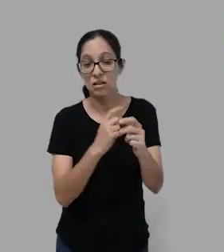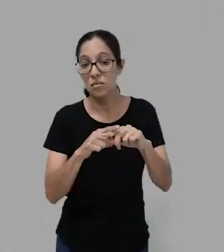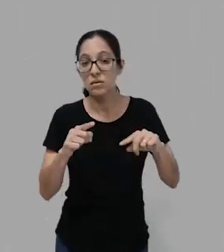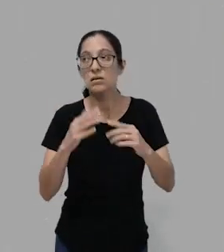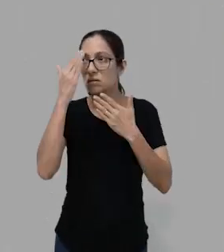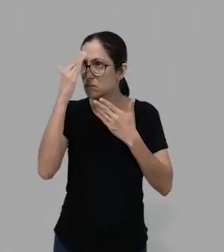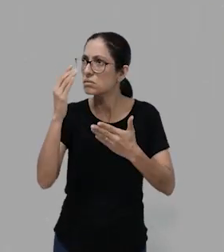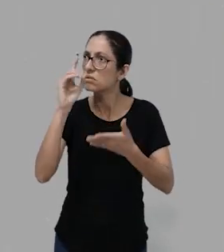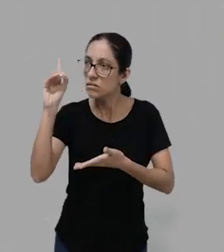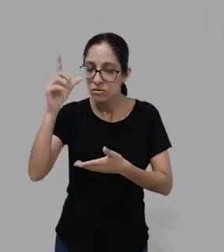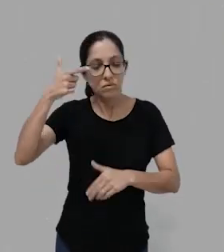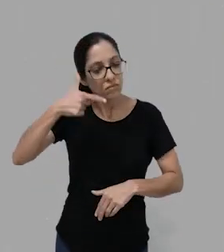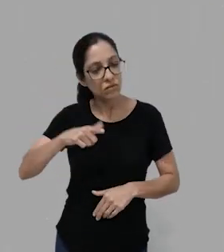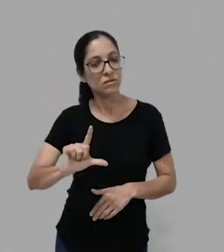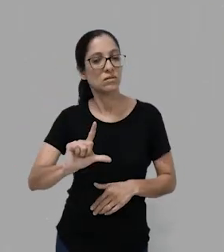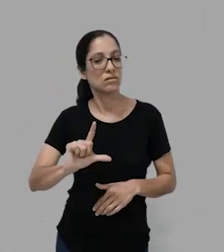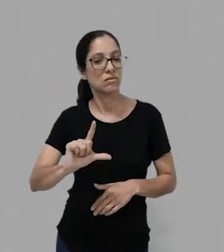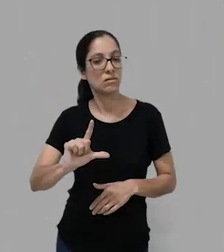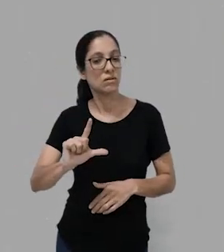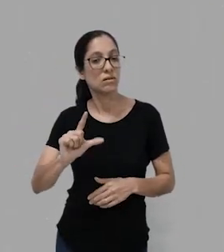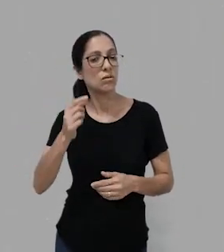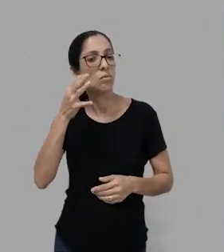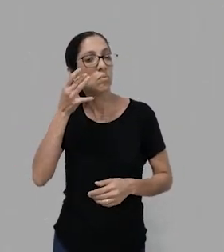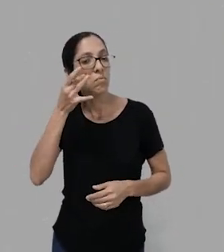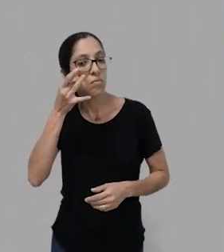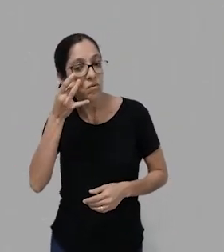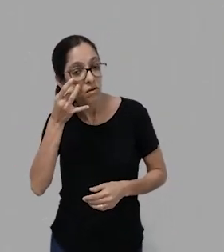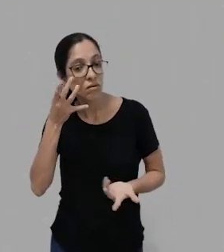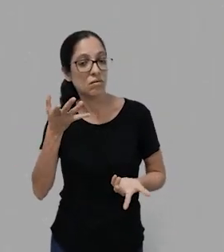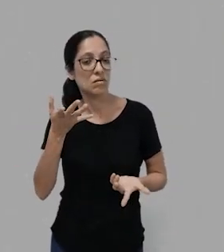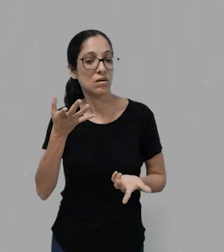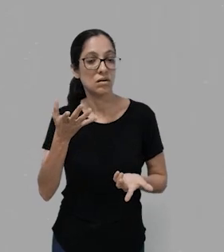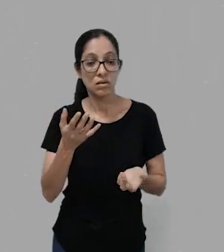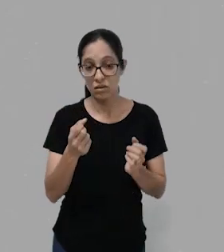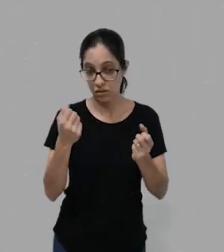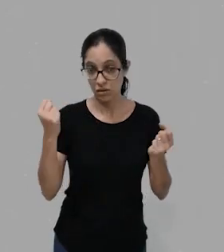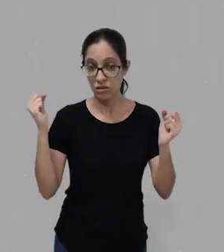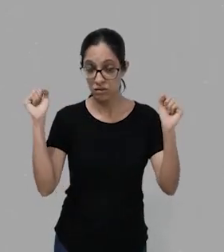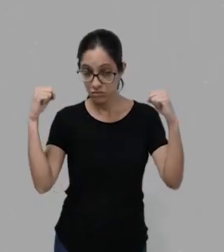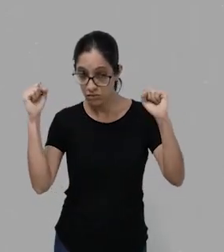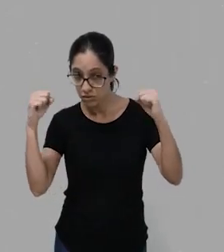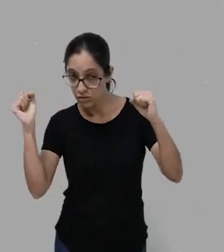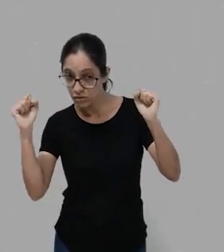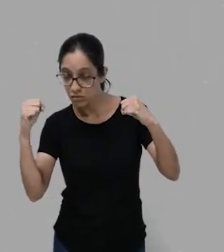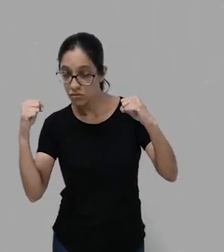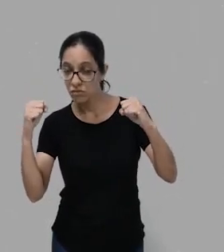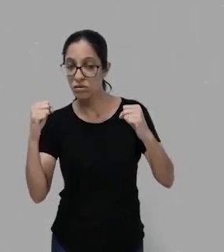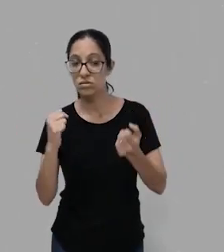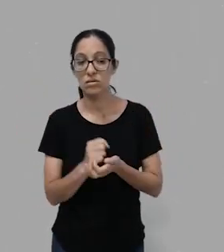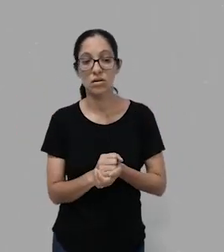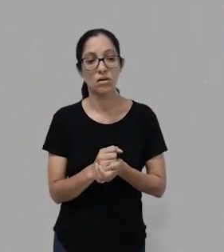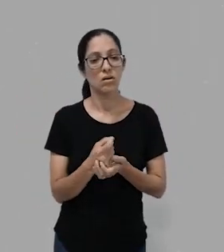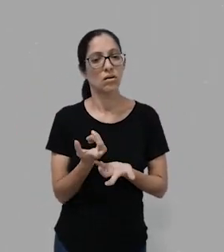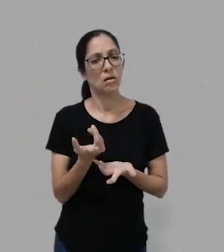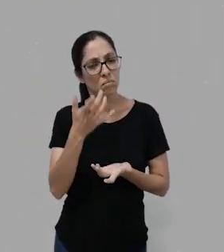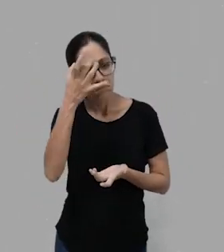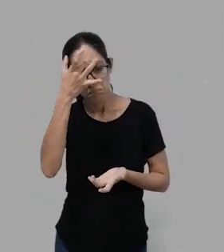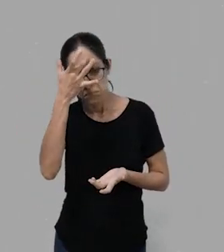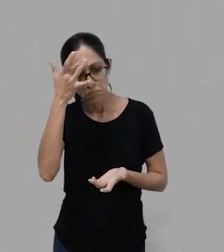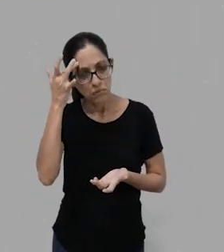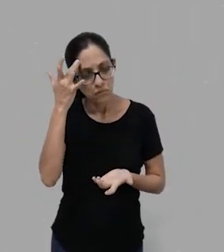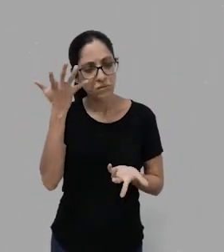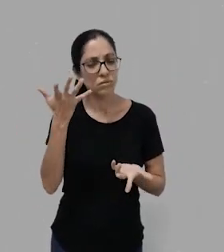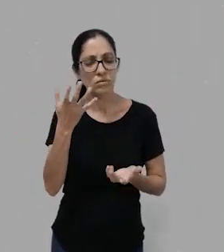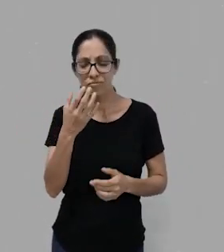Deus conseguiu. Então eu provo para vocês aqui, ó, que através de atividade física e de exercícios físicos, o indivíduo ele leva uma